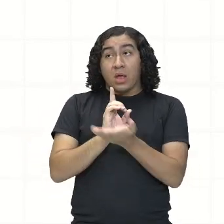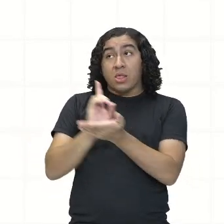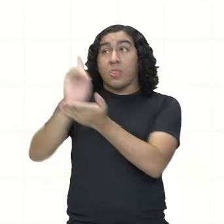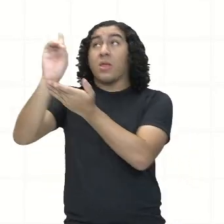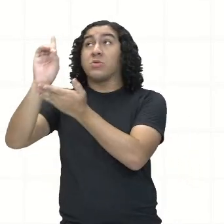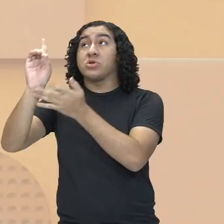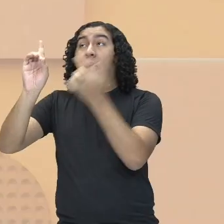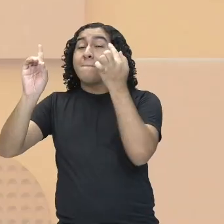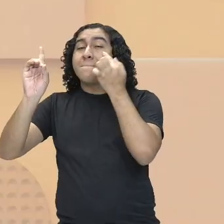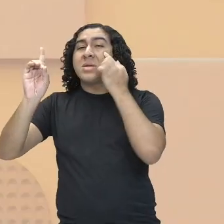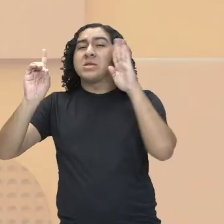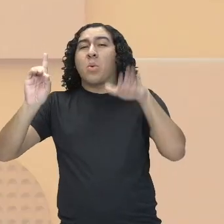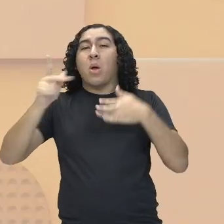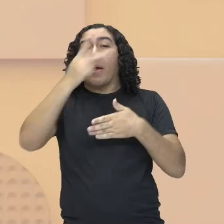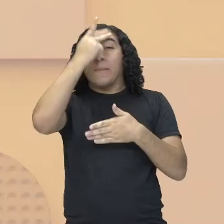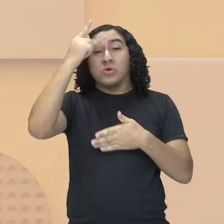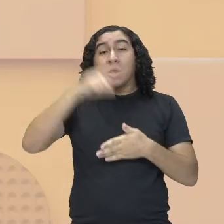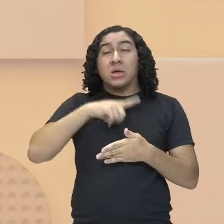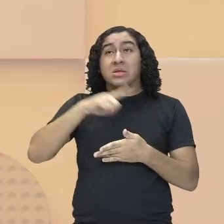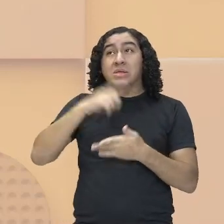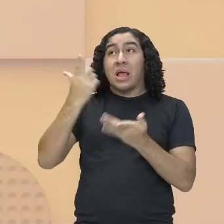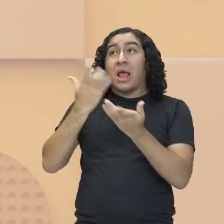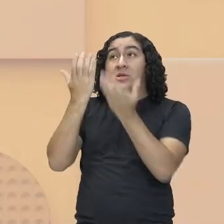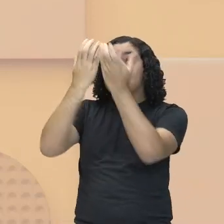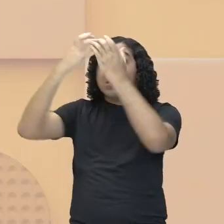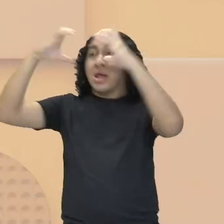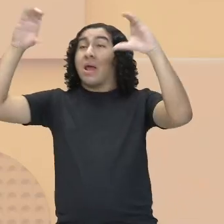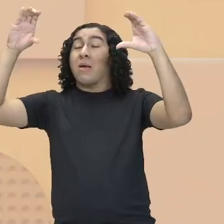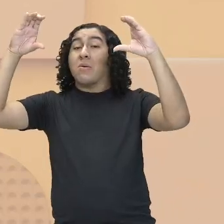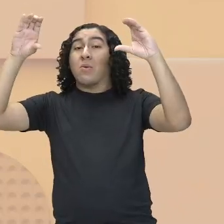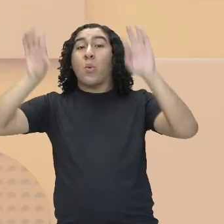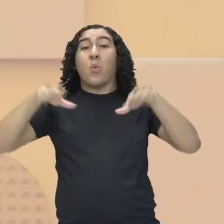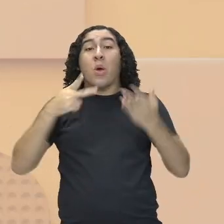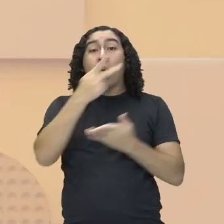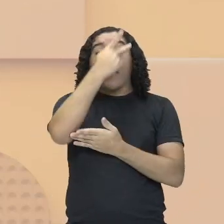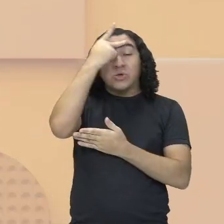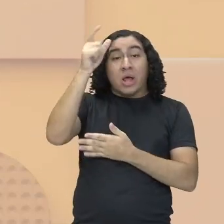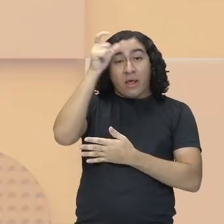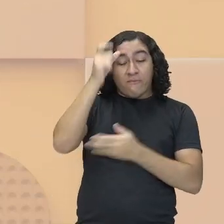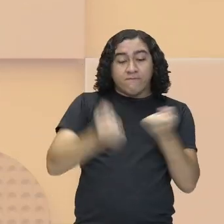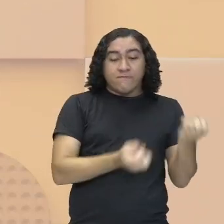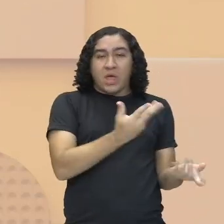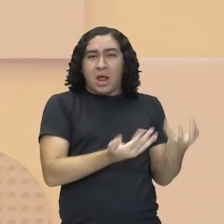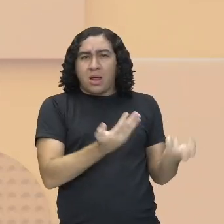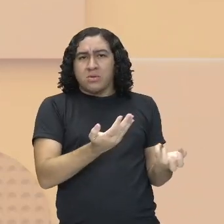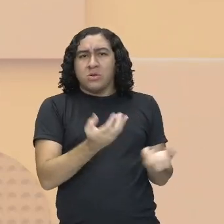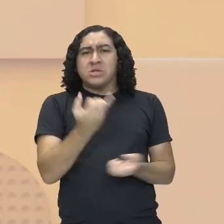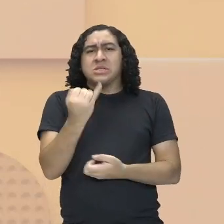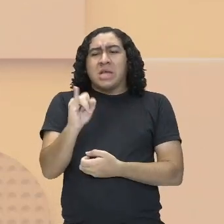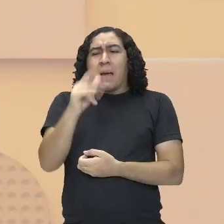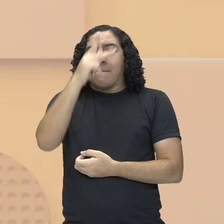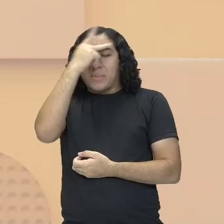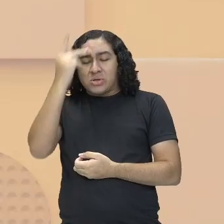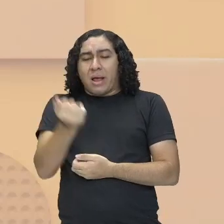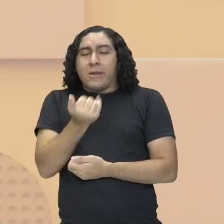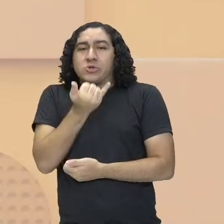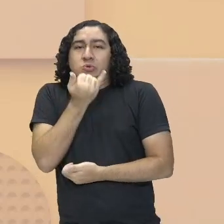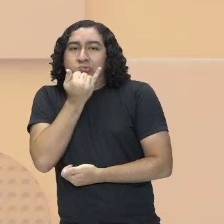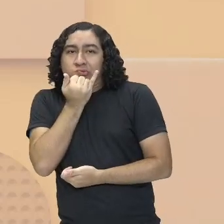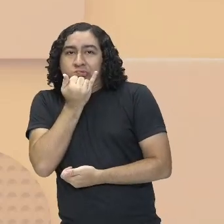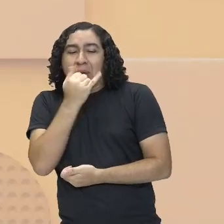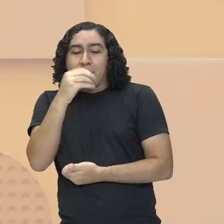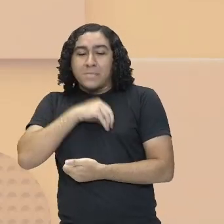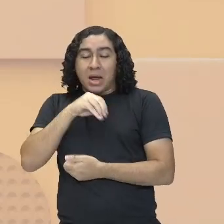ser salvo e quem vai ser condenado. De acordo com essa teoria, não adianta você se arrepender dos seus pecados, porque se você